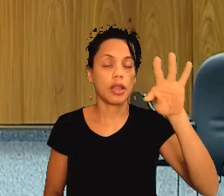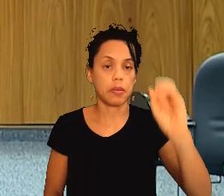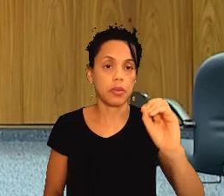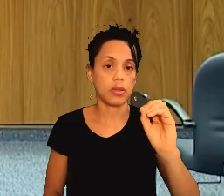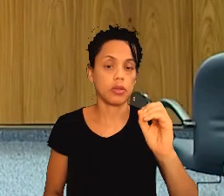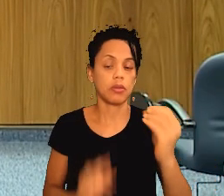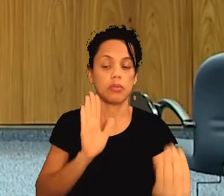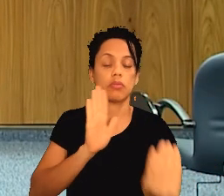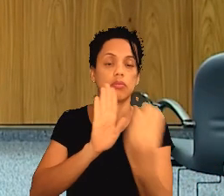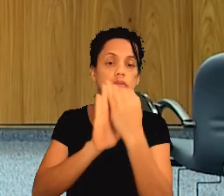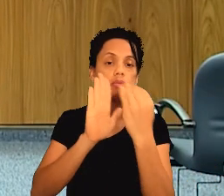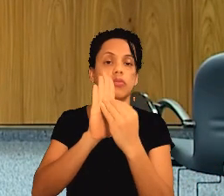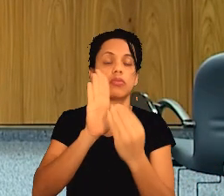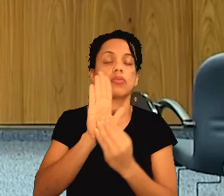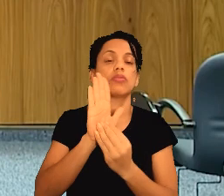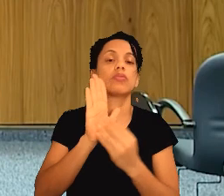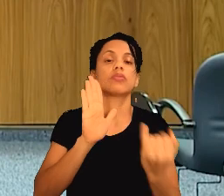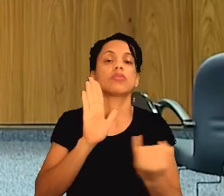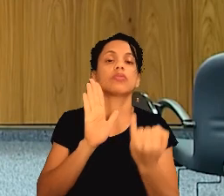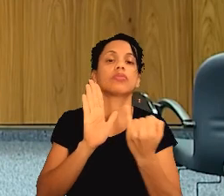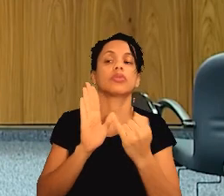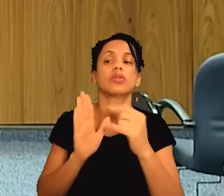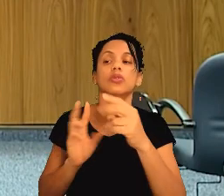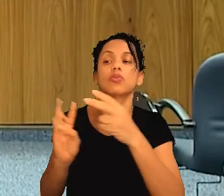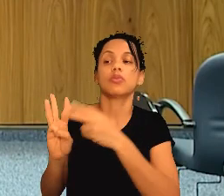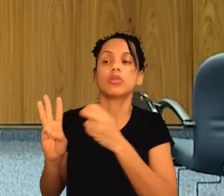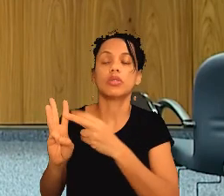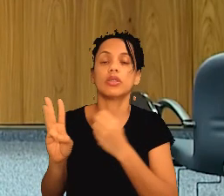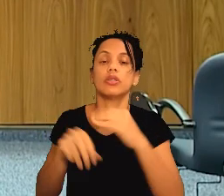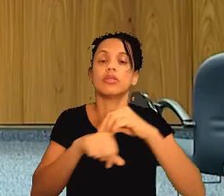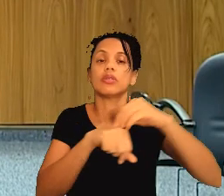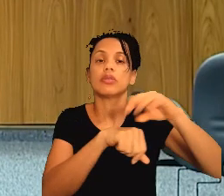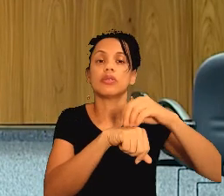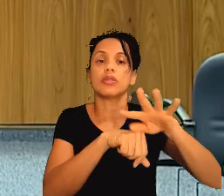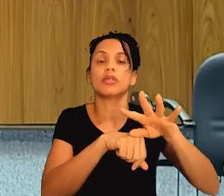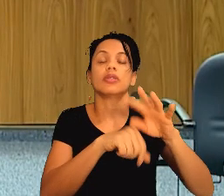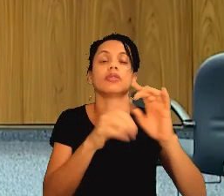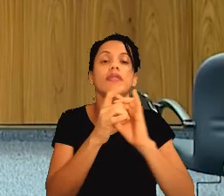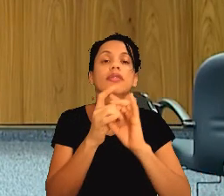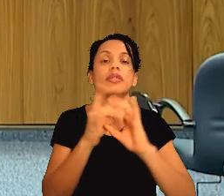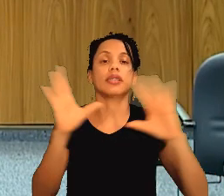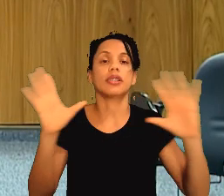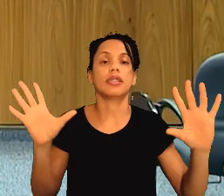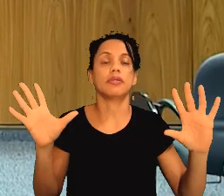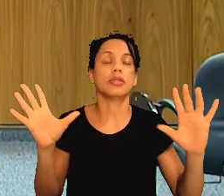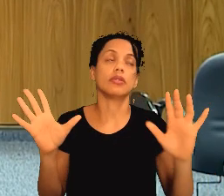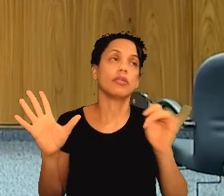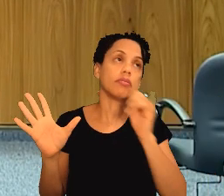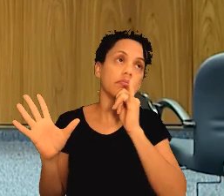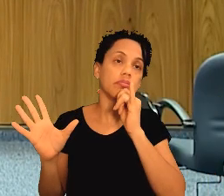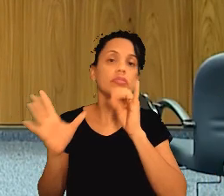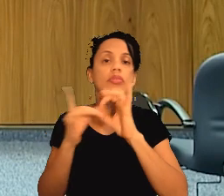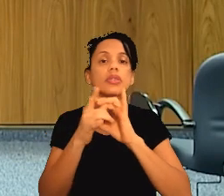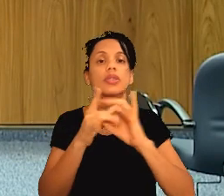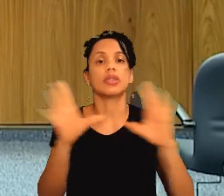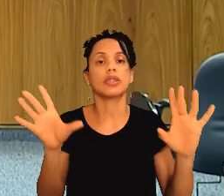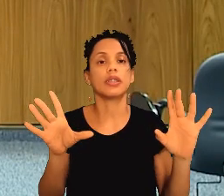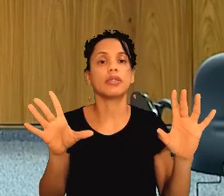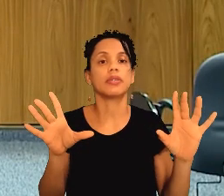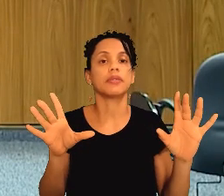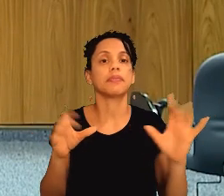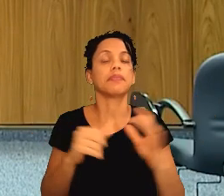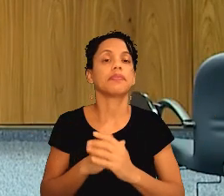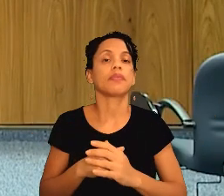incluem esses índios supostamente livres. Quer dizer, se transmitiam os índios livres, supostamente livres, os